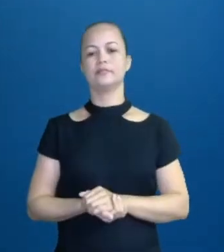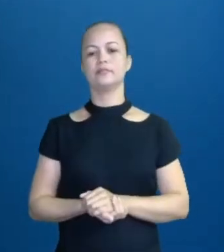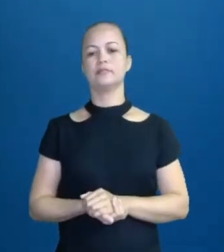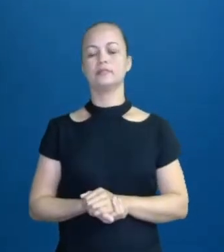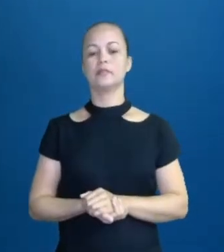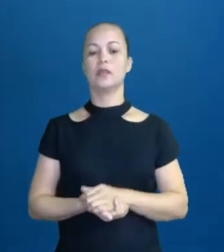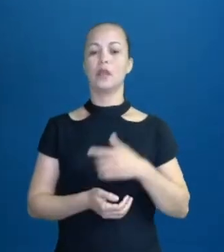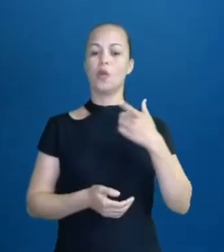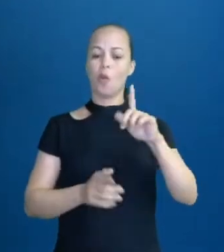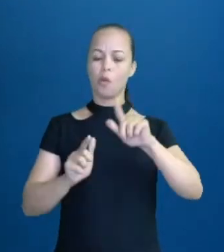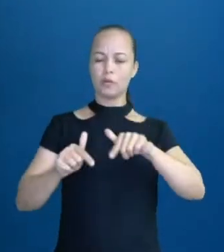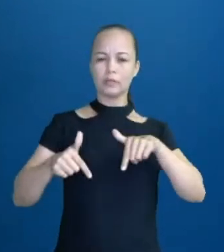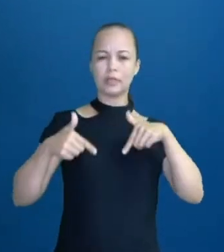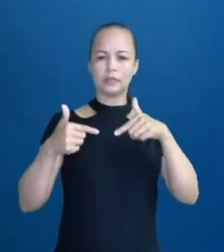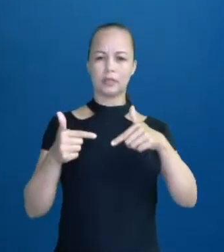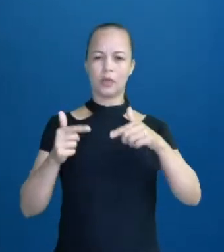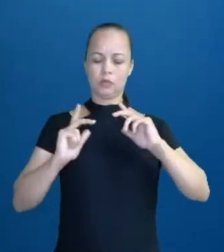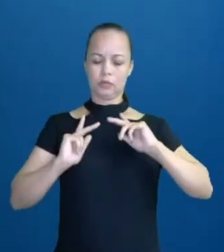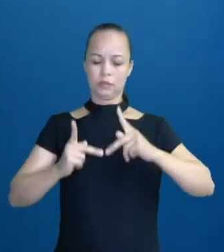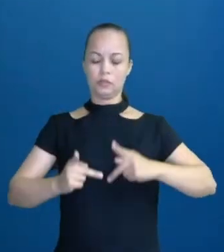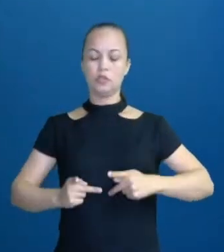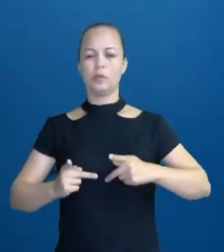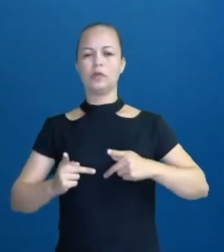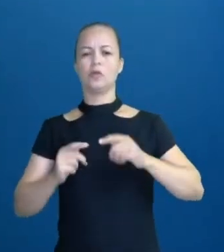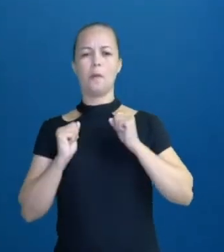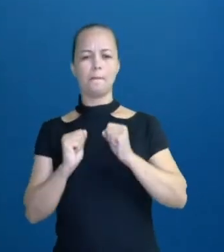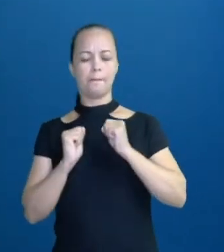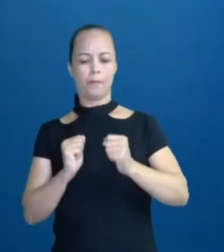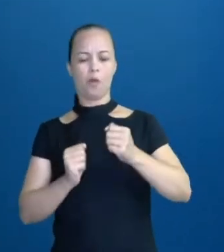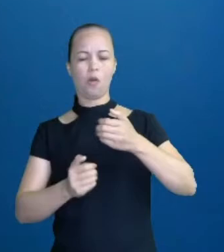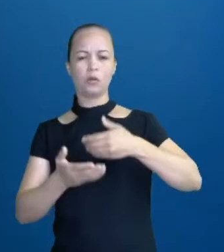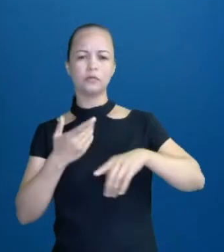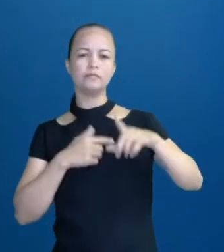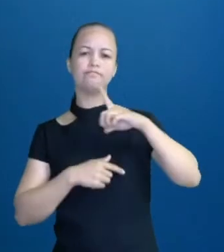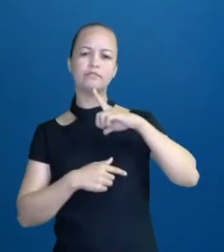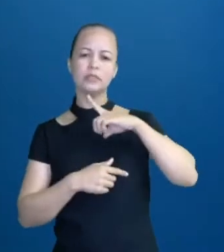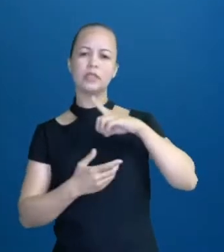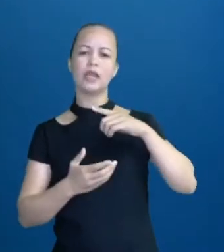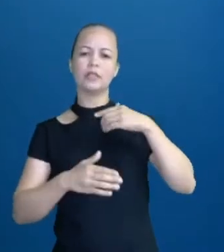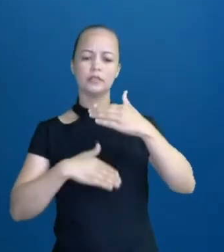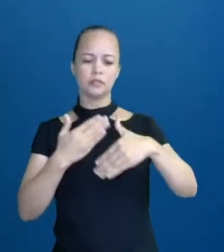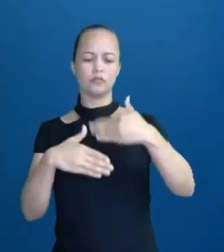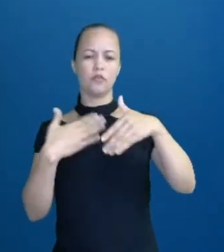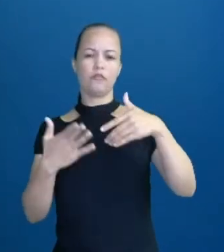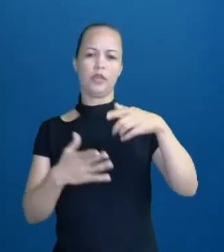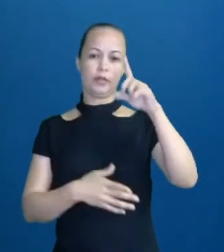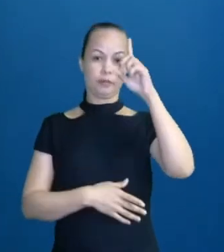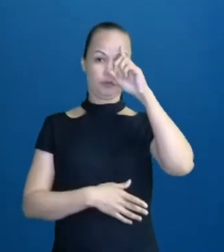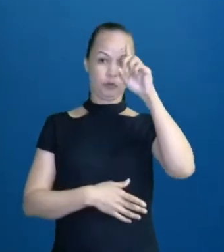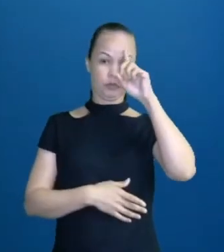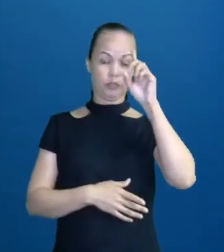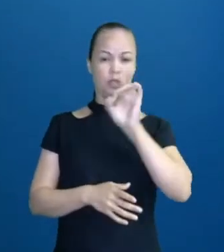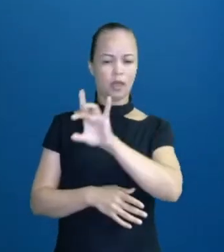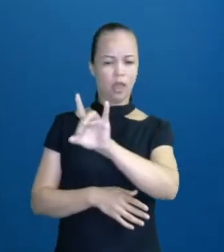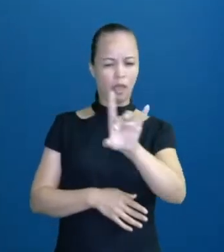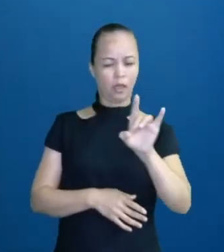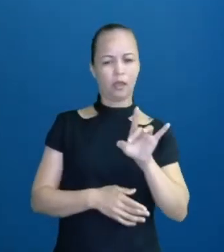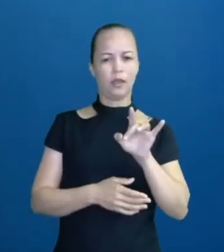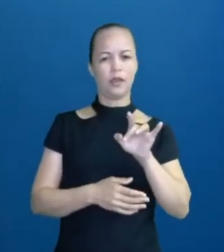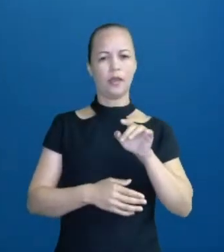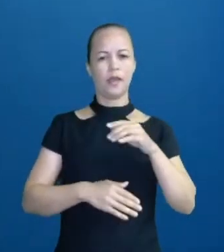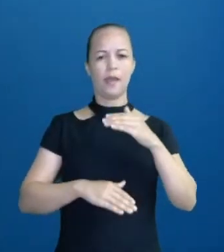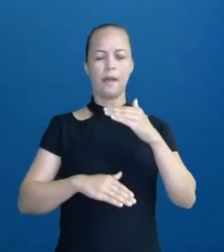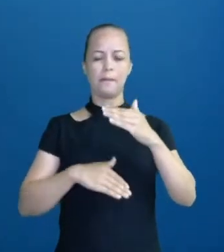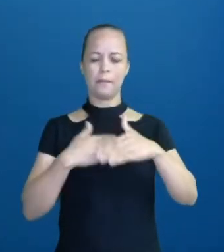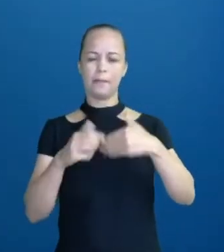Outra ação que os seres humanos podem executar, desenvolver no seu cotidiano é justamente a prática de